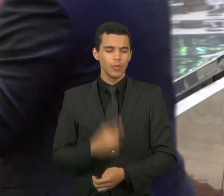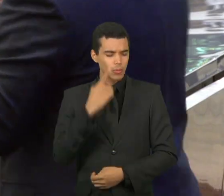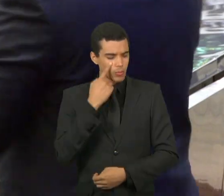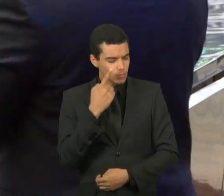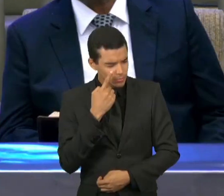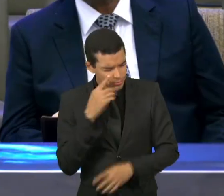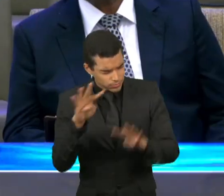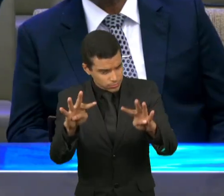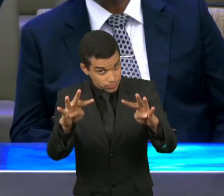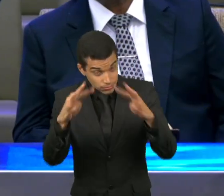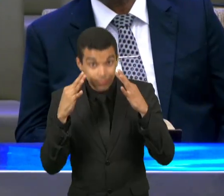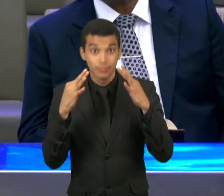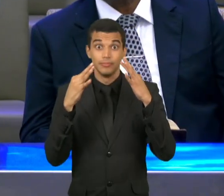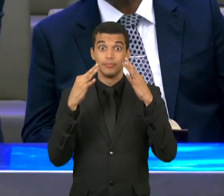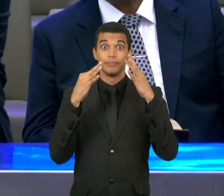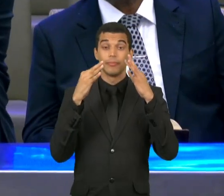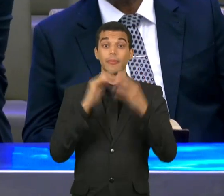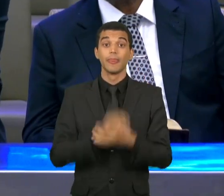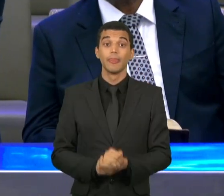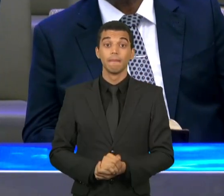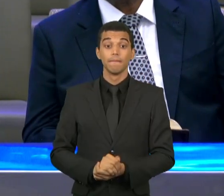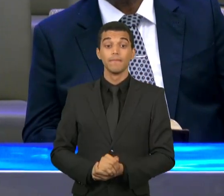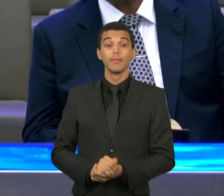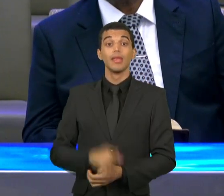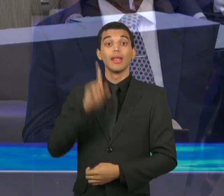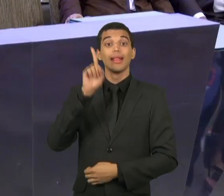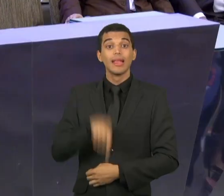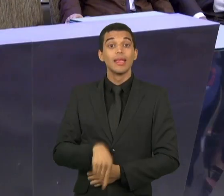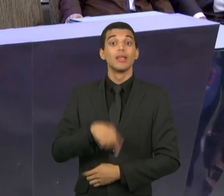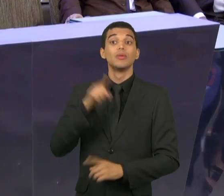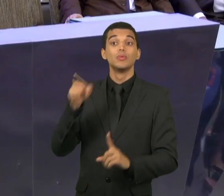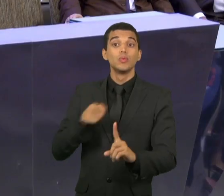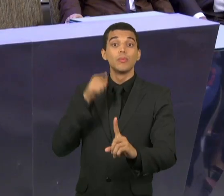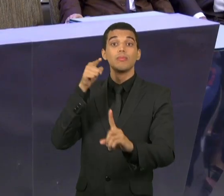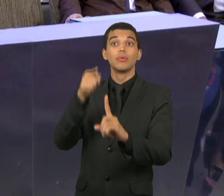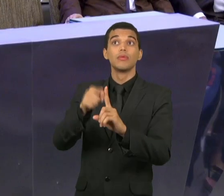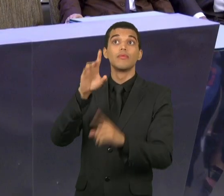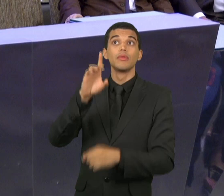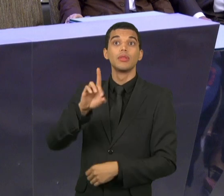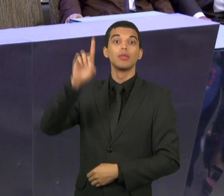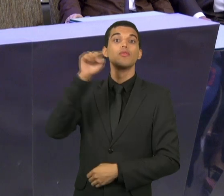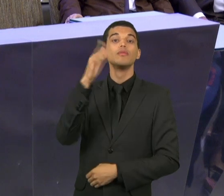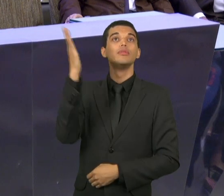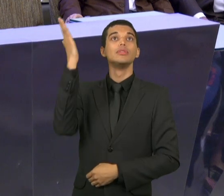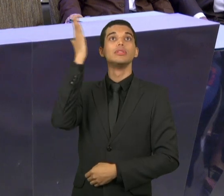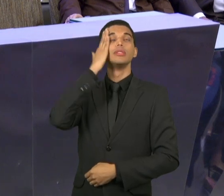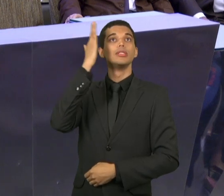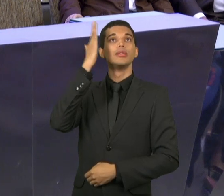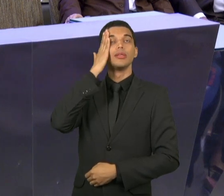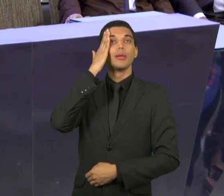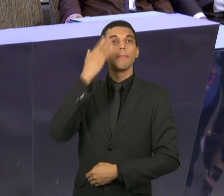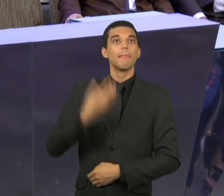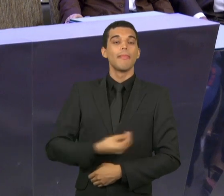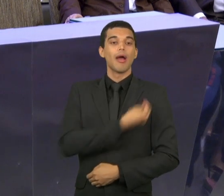escuta, é o que vai dar sentido a toda a tua existência.